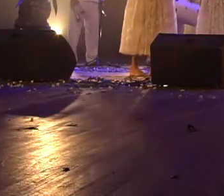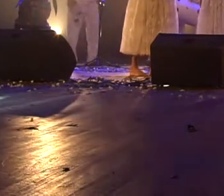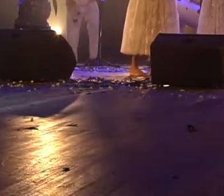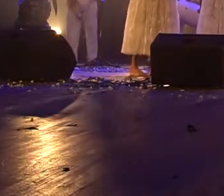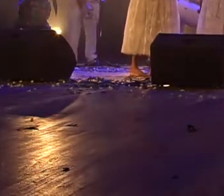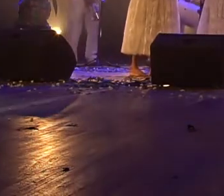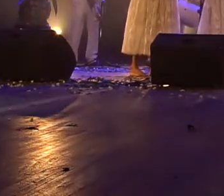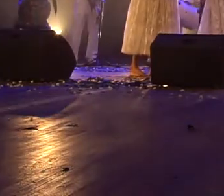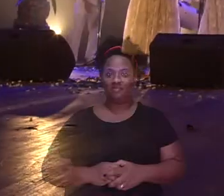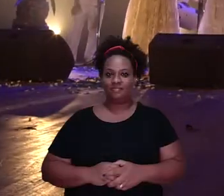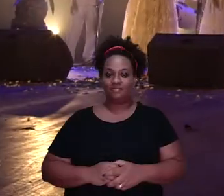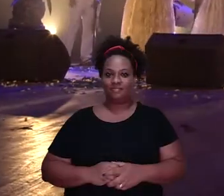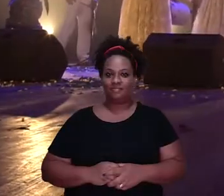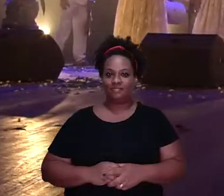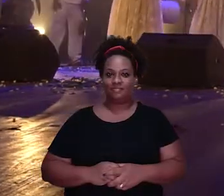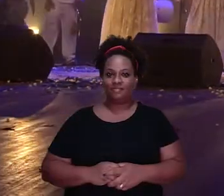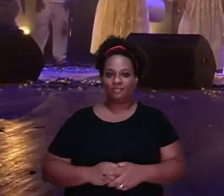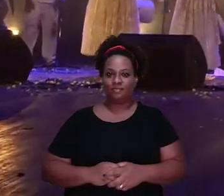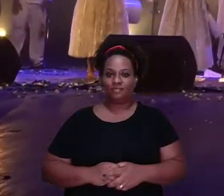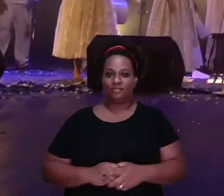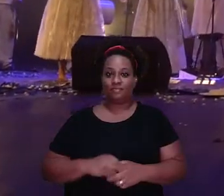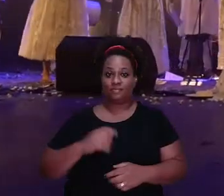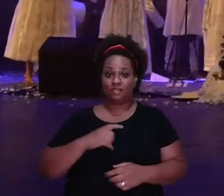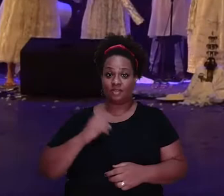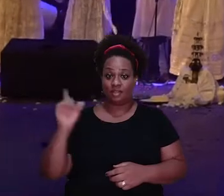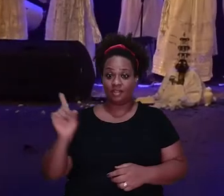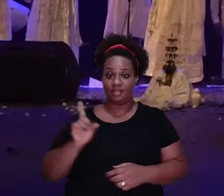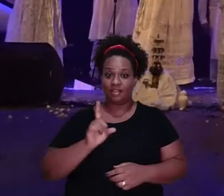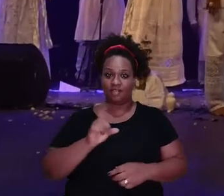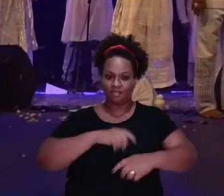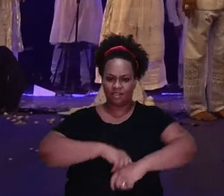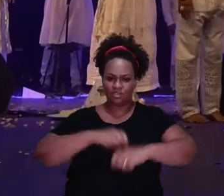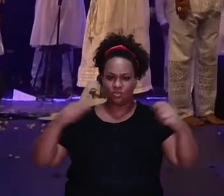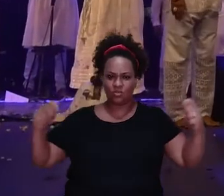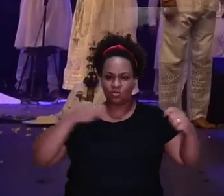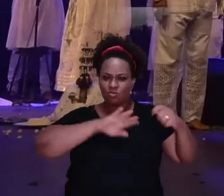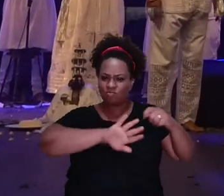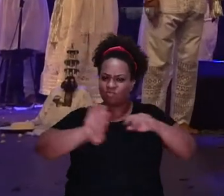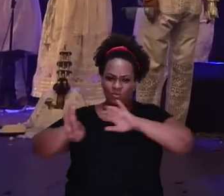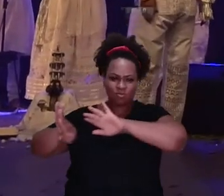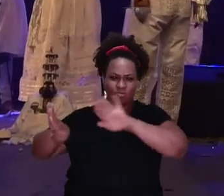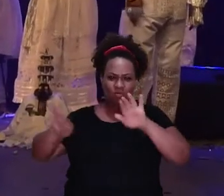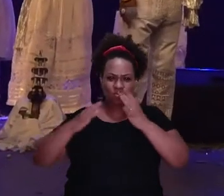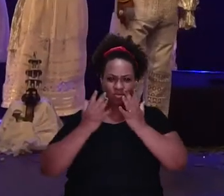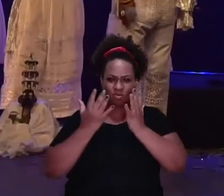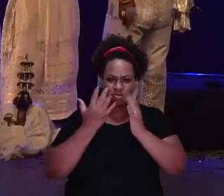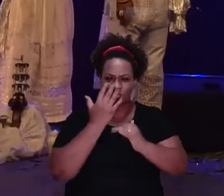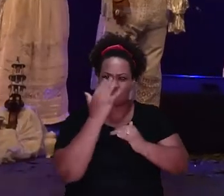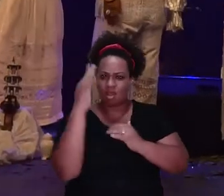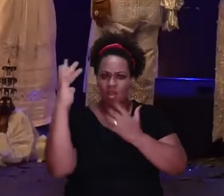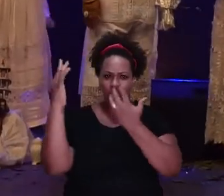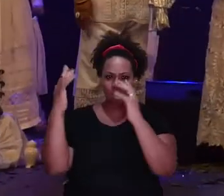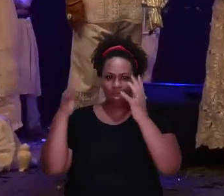o homem ela da mesinha Chevrolet aquele que vem na frente abrindo os caminhos que possa abrir os caminhos